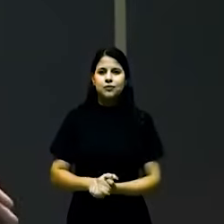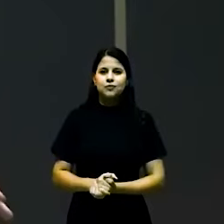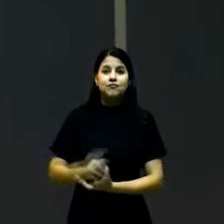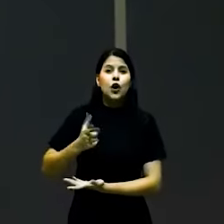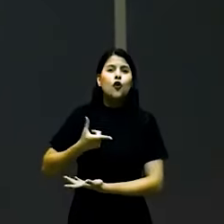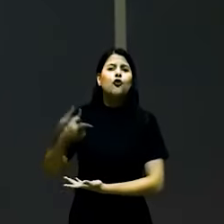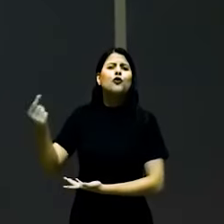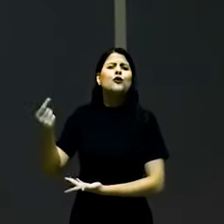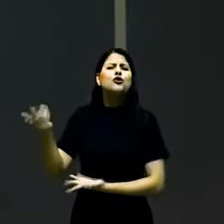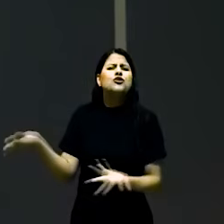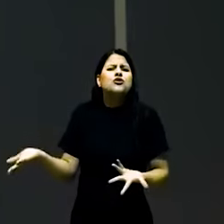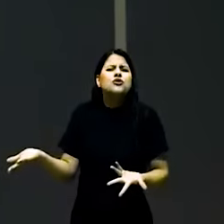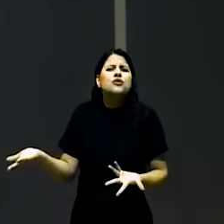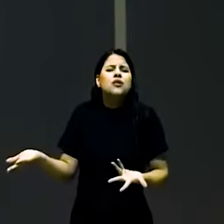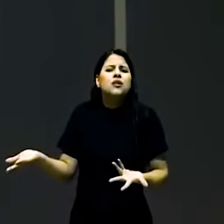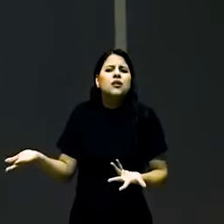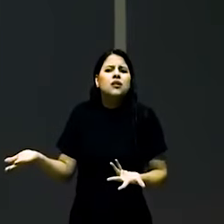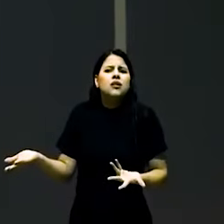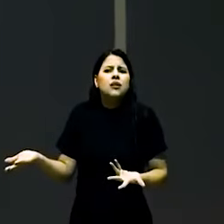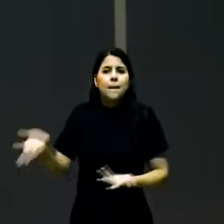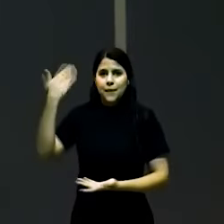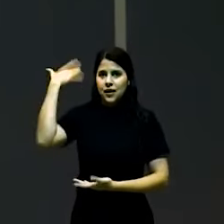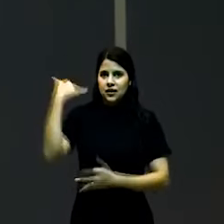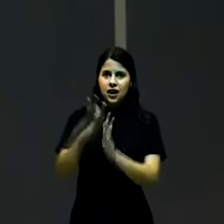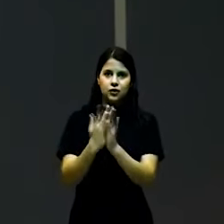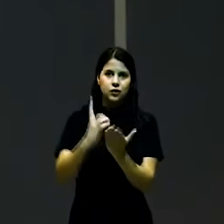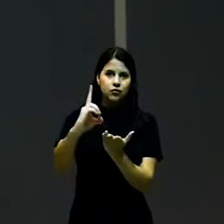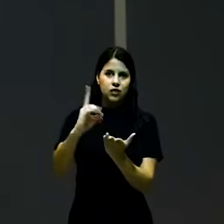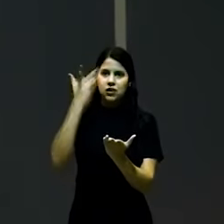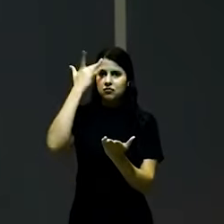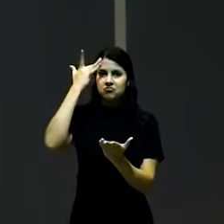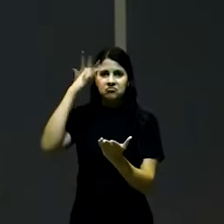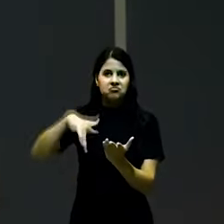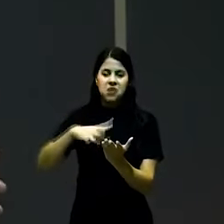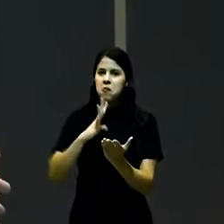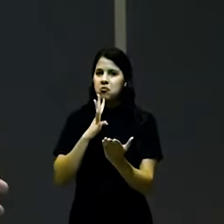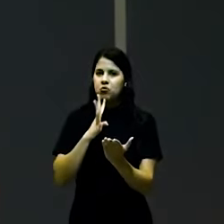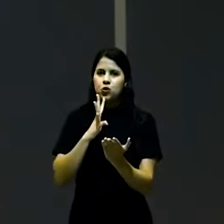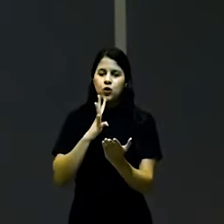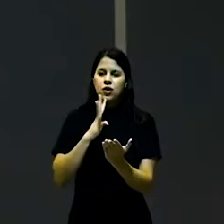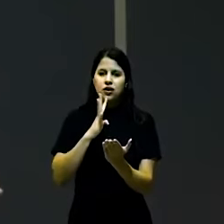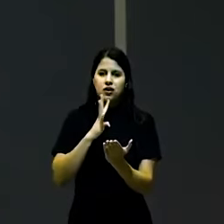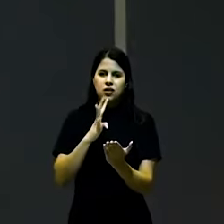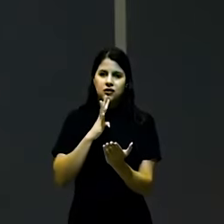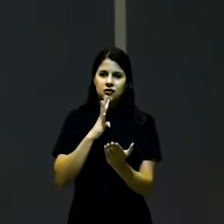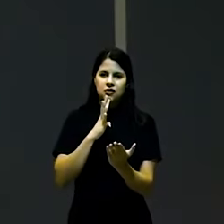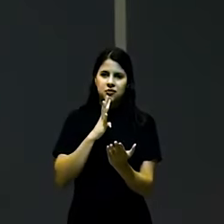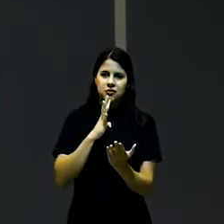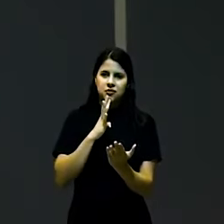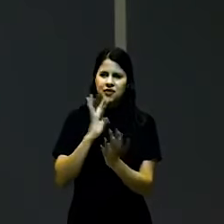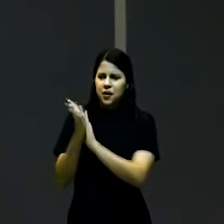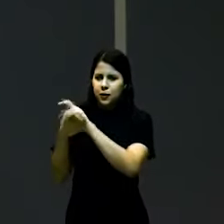Fugir. Eu não conheci esse versículo. Que nenhuma arma preparada contra mim vai